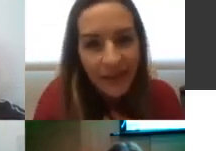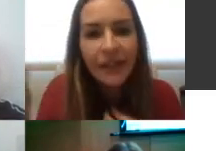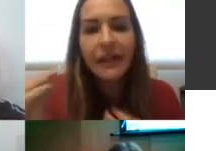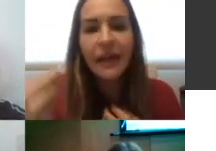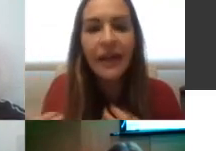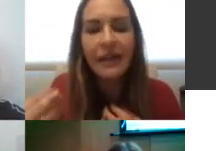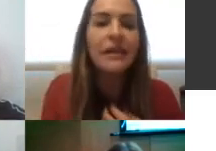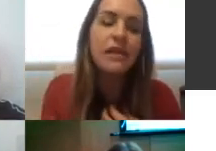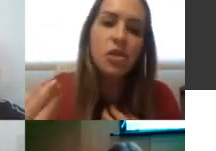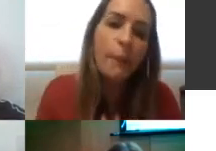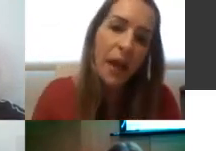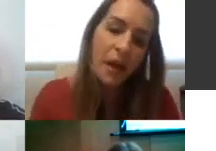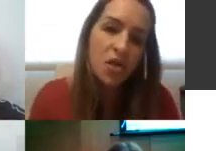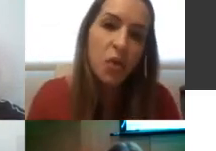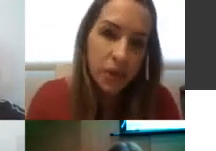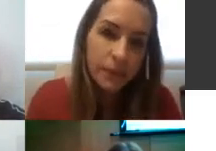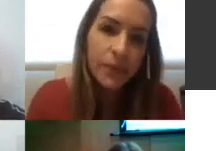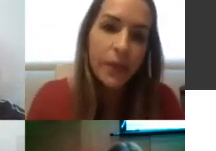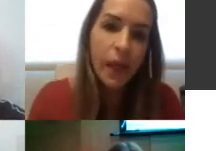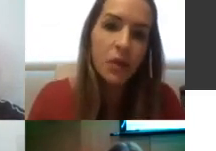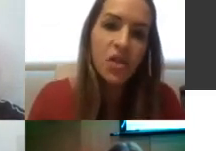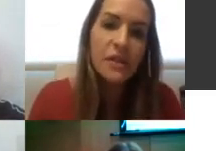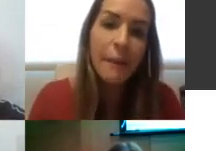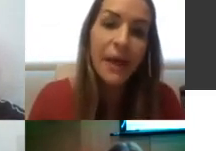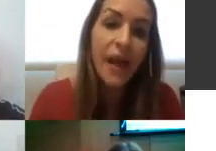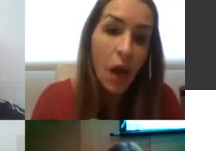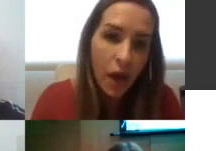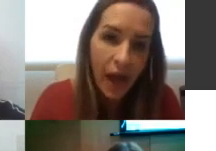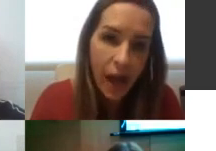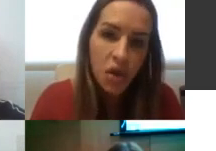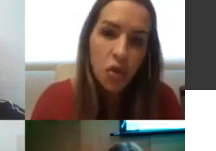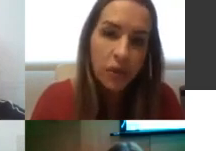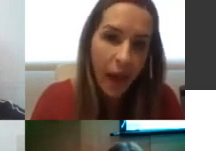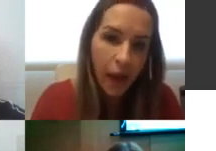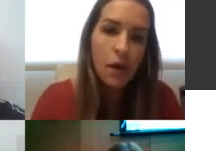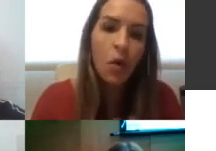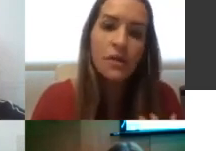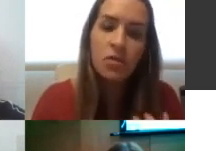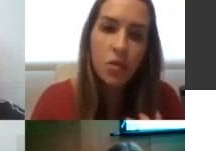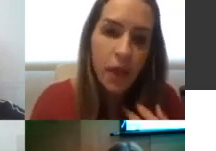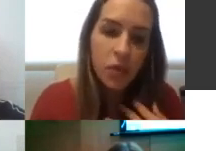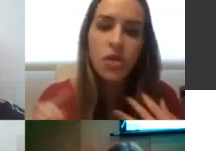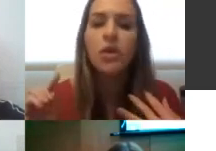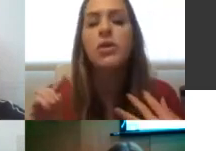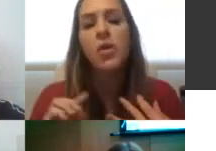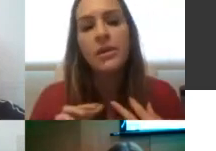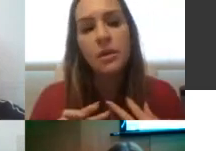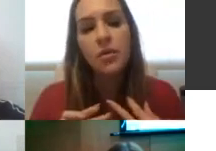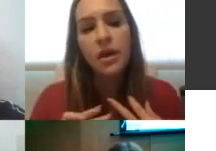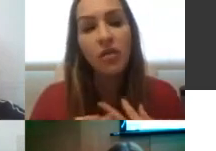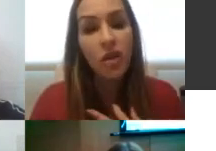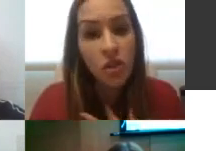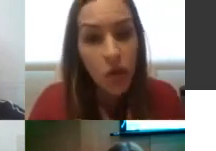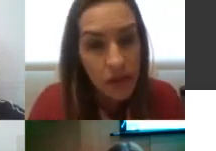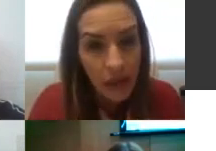e aquele dali só para a escuta então a gente saber dialogar e escutar quais são os medos quais são